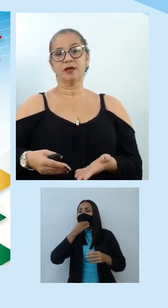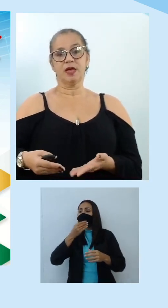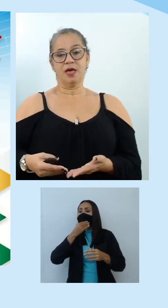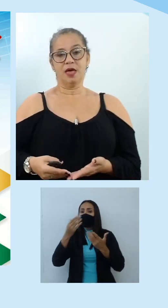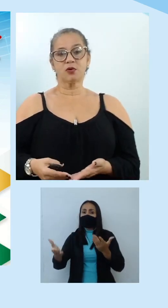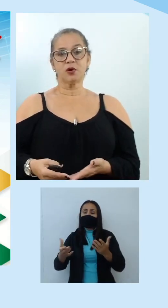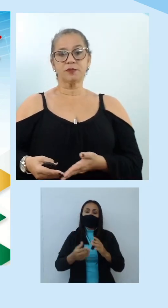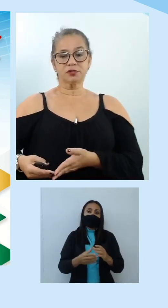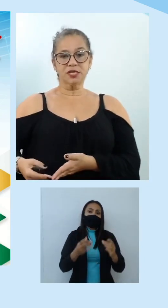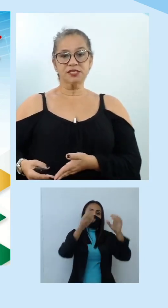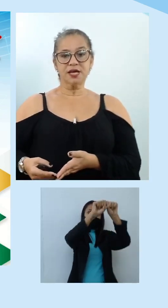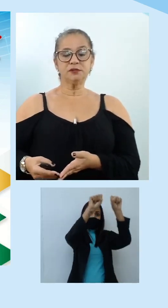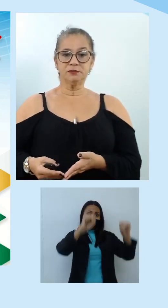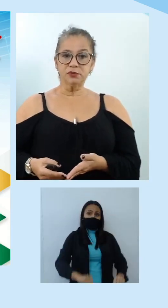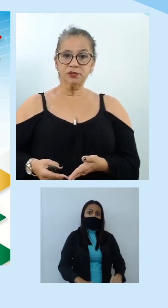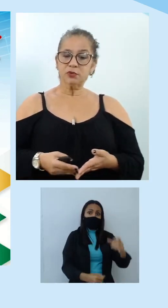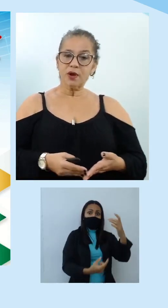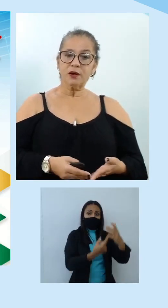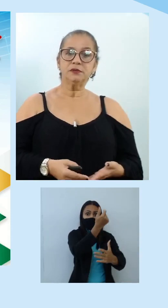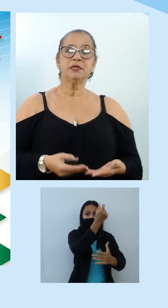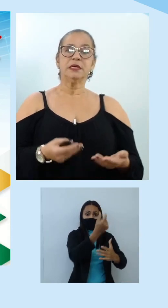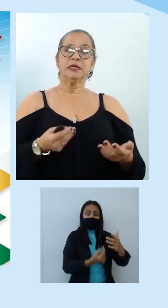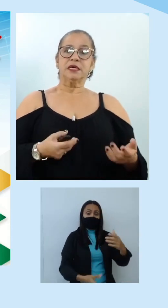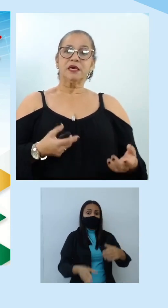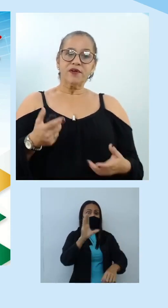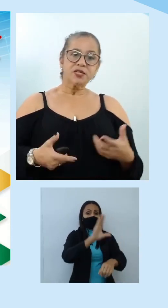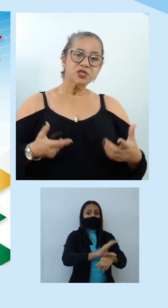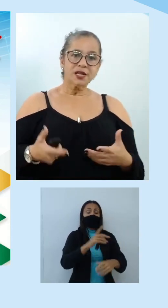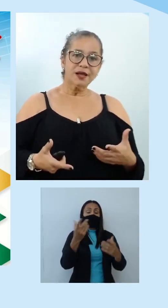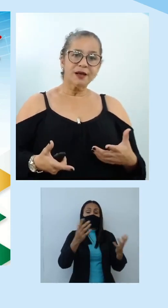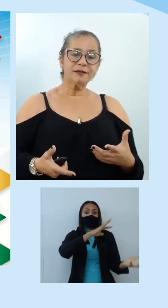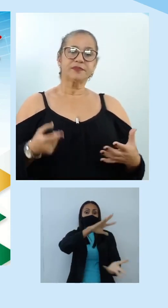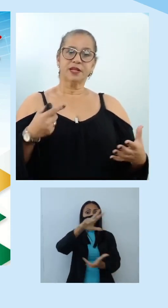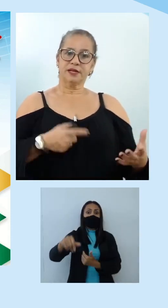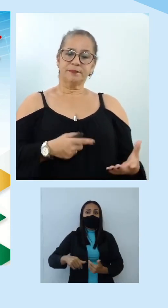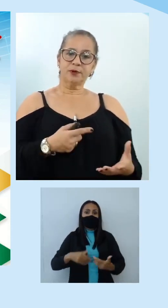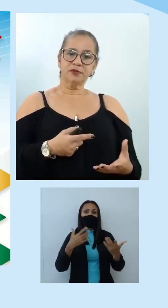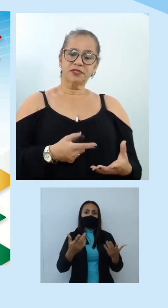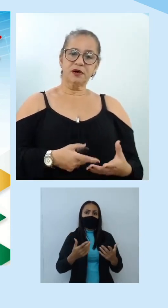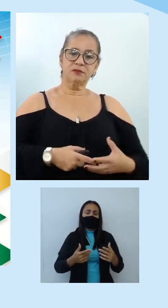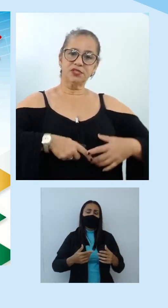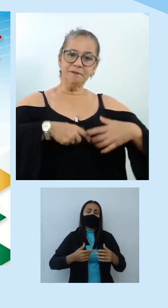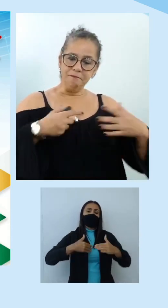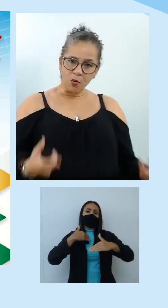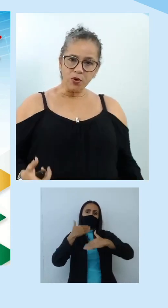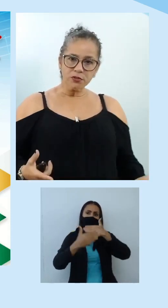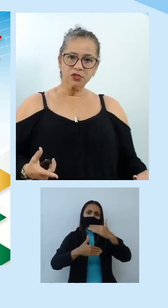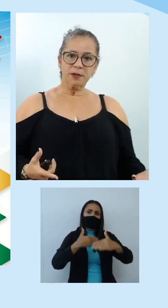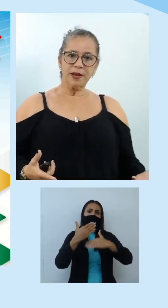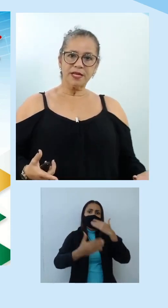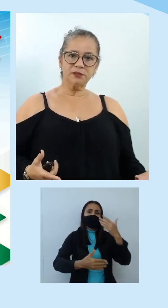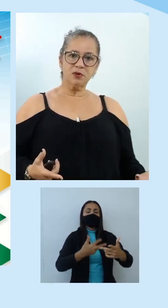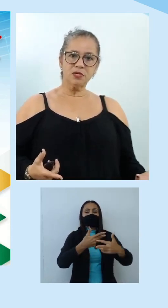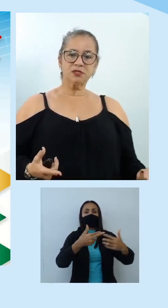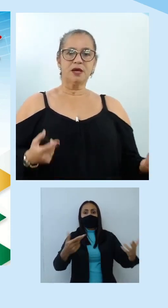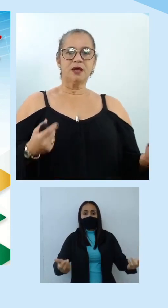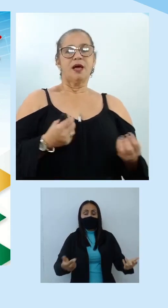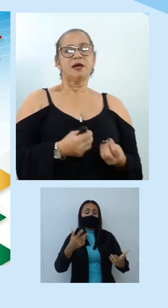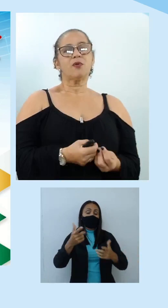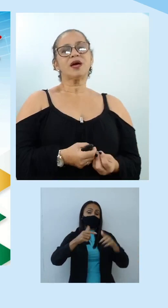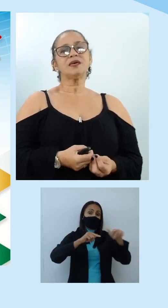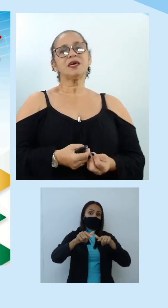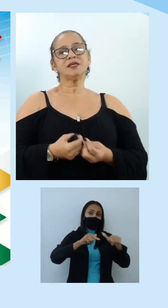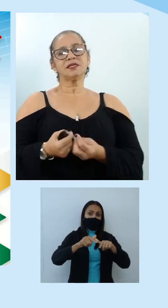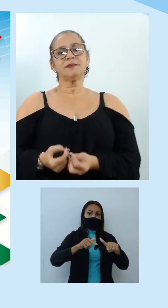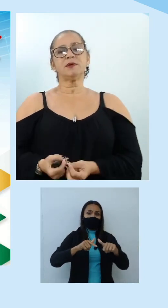que é o sistema econômico utilizado no mundo atual, que vai gerar na produção de muitos trabalhadores